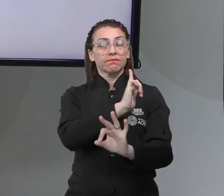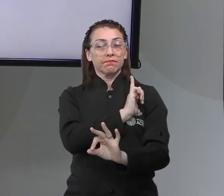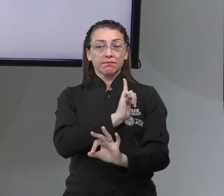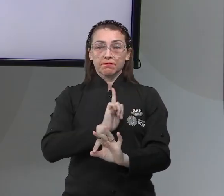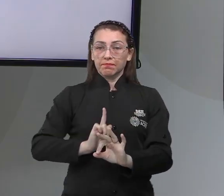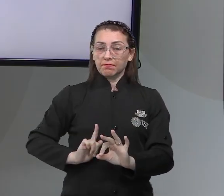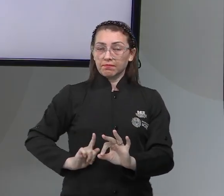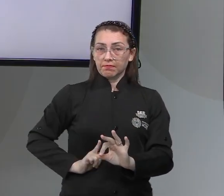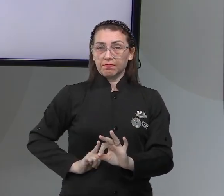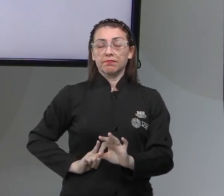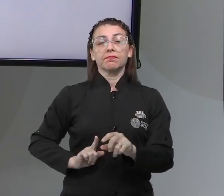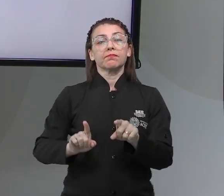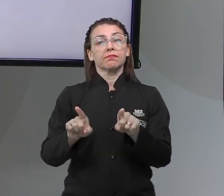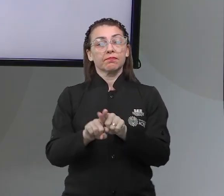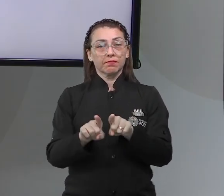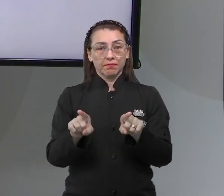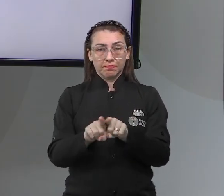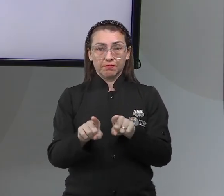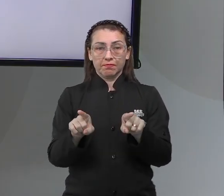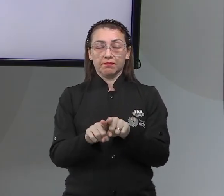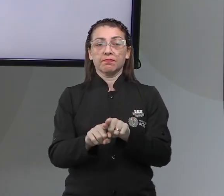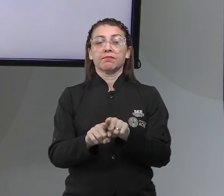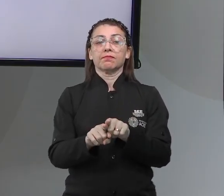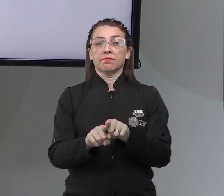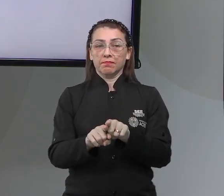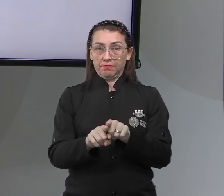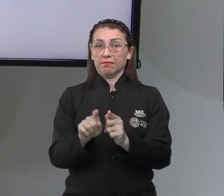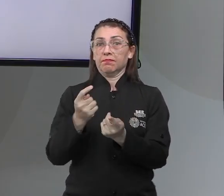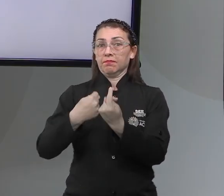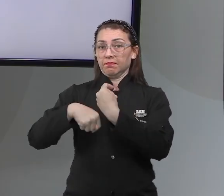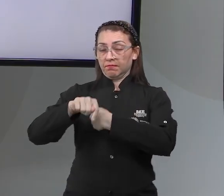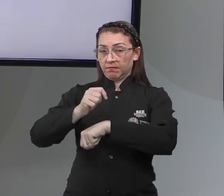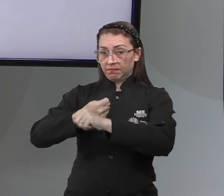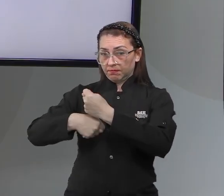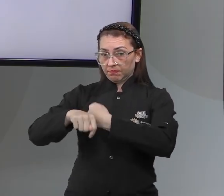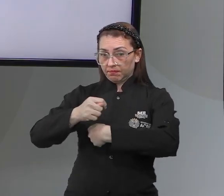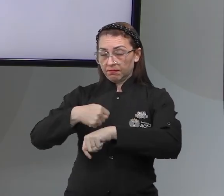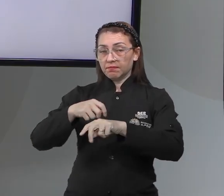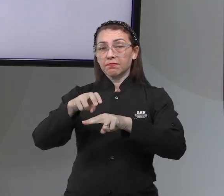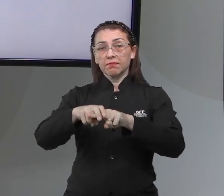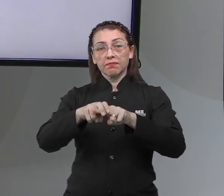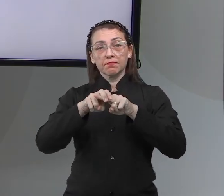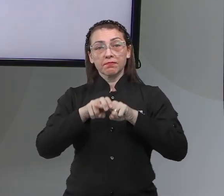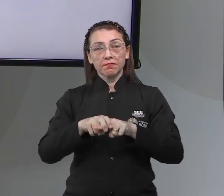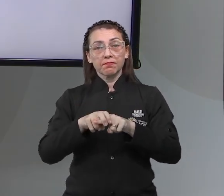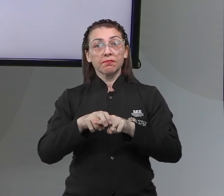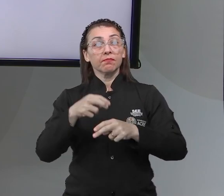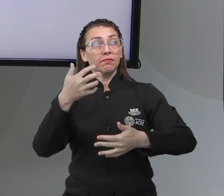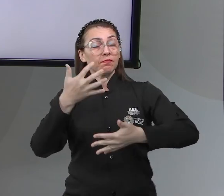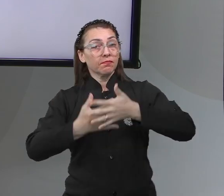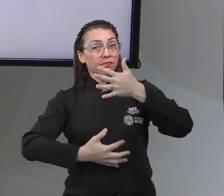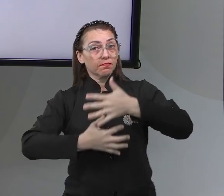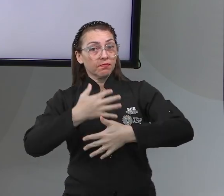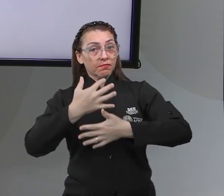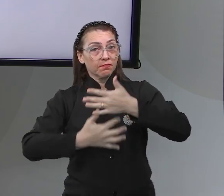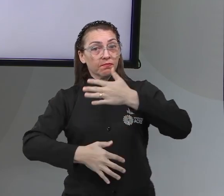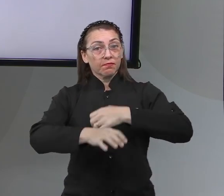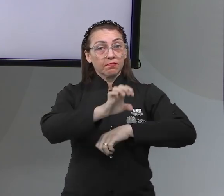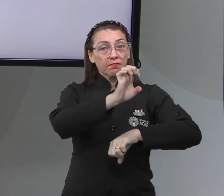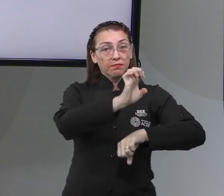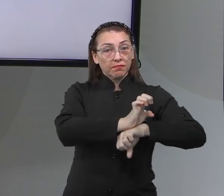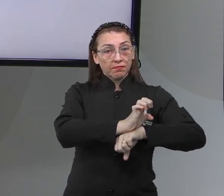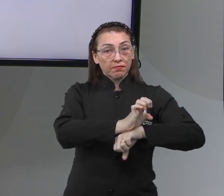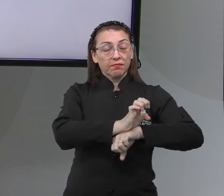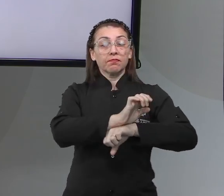governo que acaba correspondendo à sua esfera administrativa, por isso não vamos confundir Estado